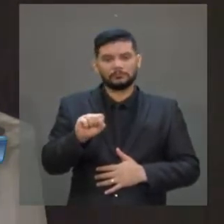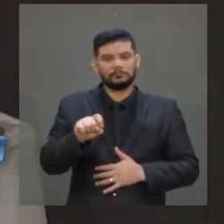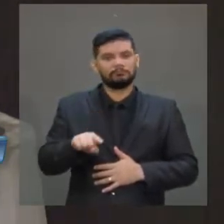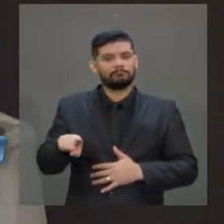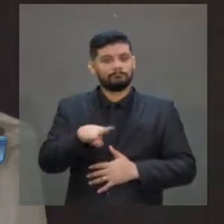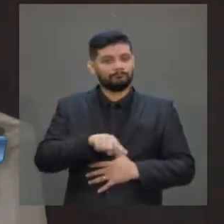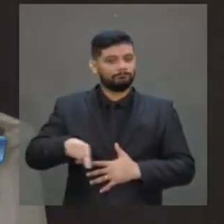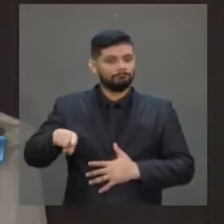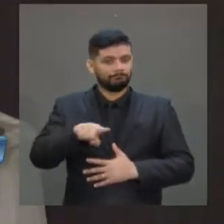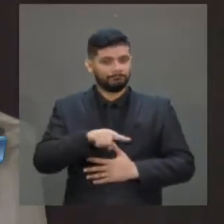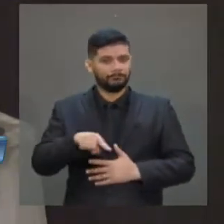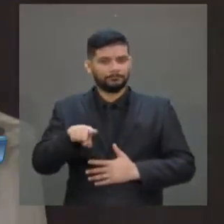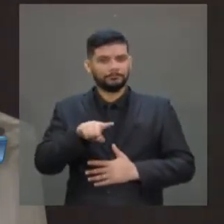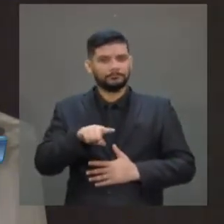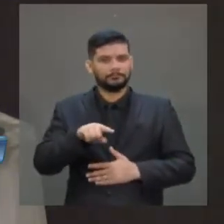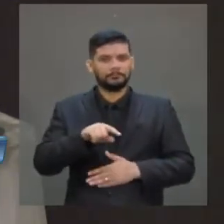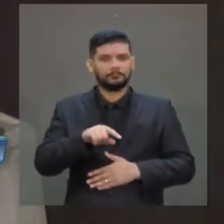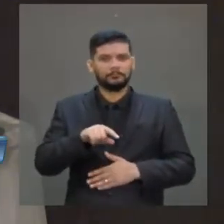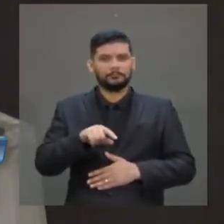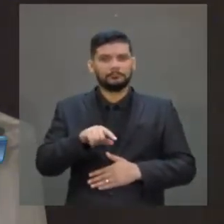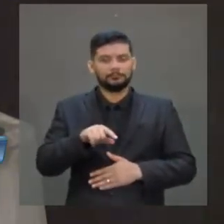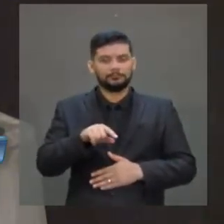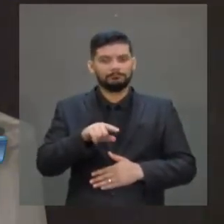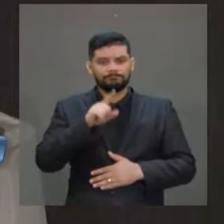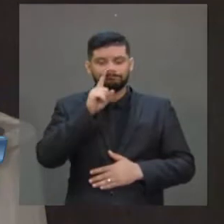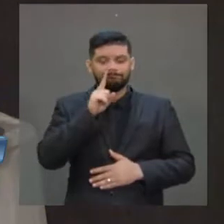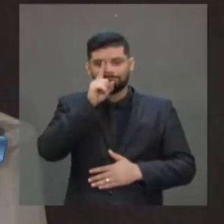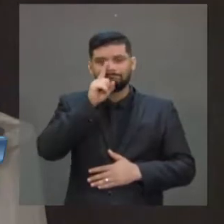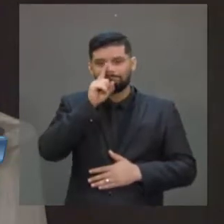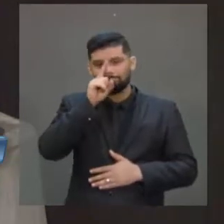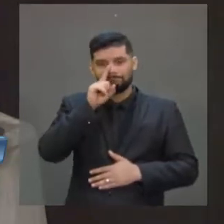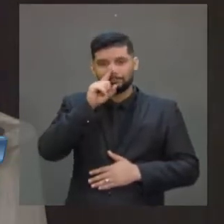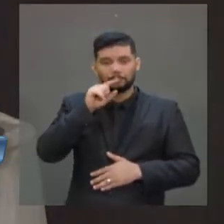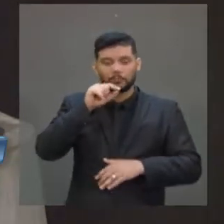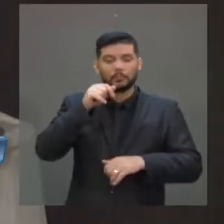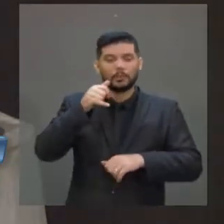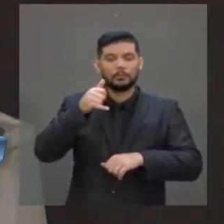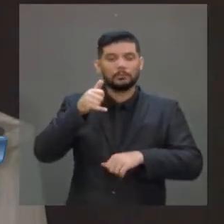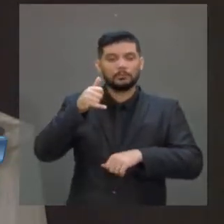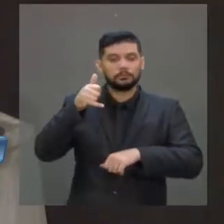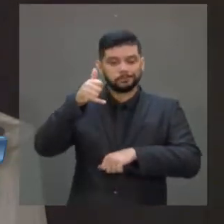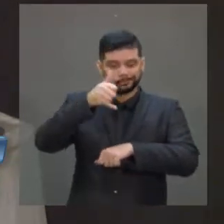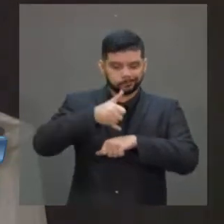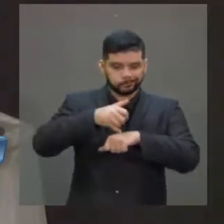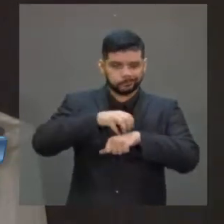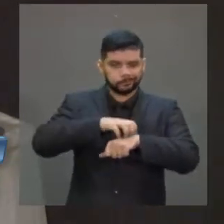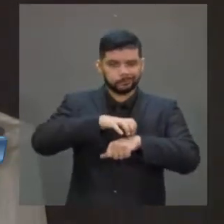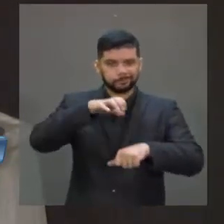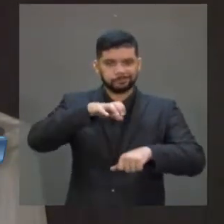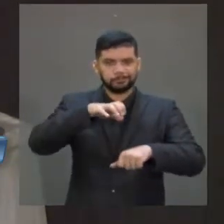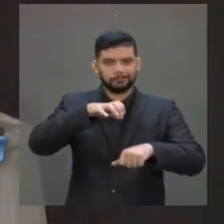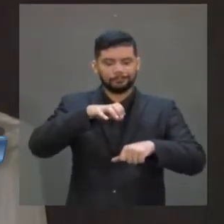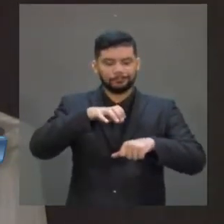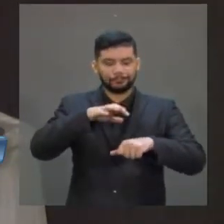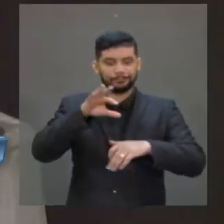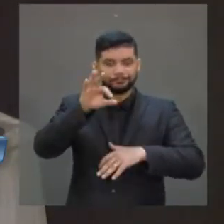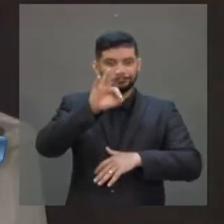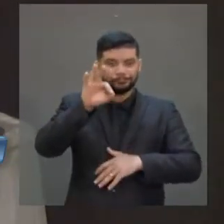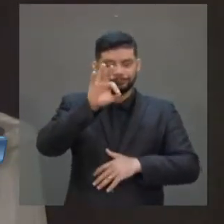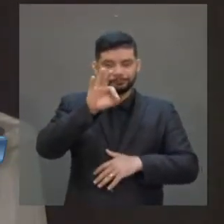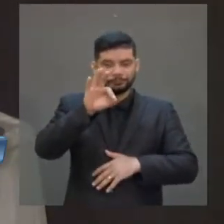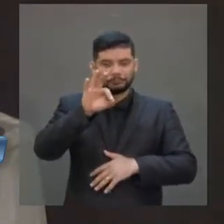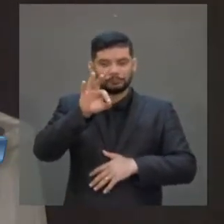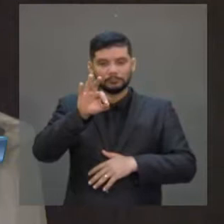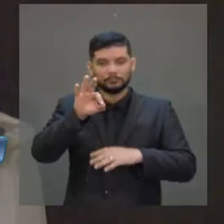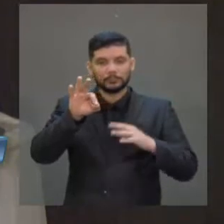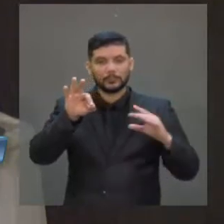eles matam abelhas. As abelhas cumprem uma dupla função. Primeiro, elas são as principais